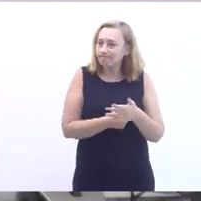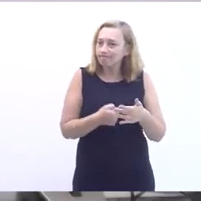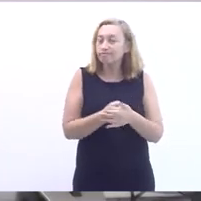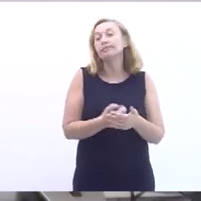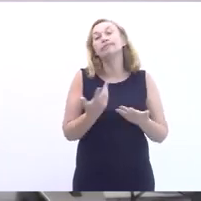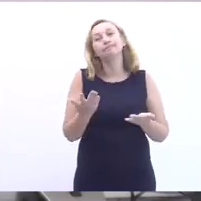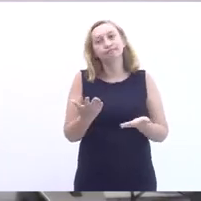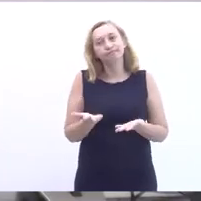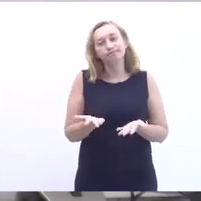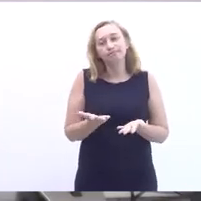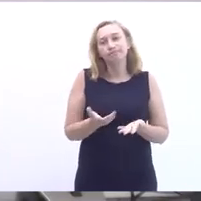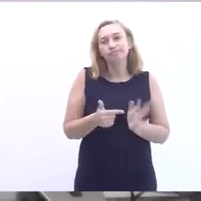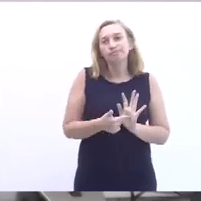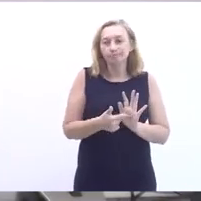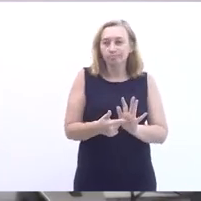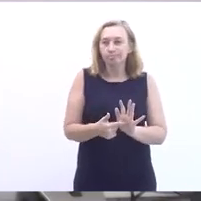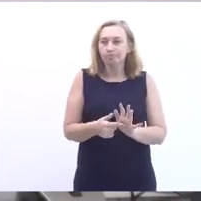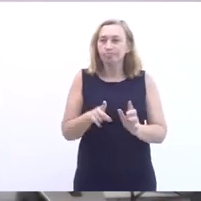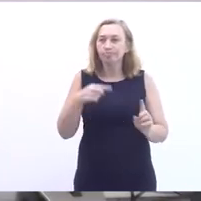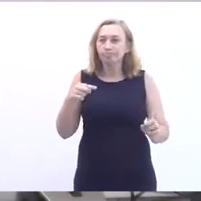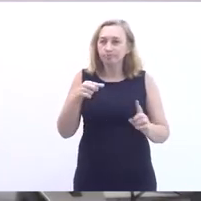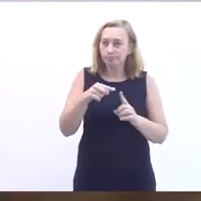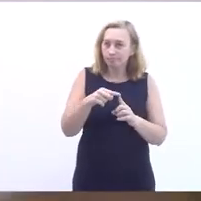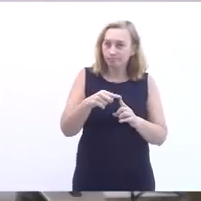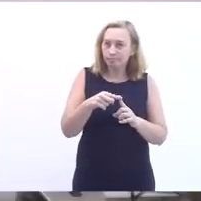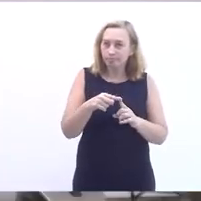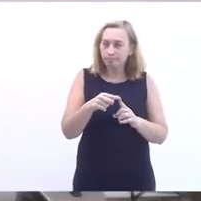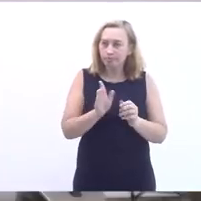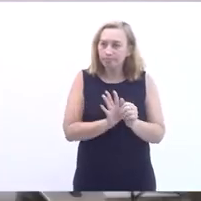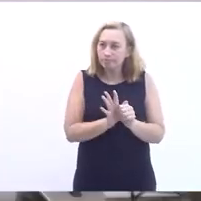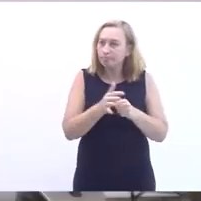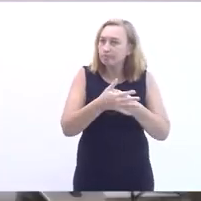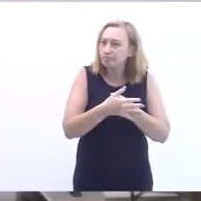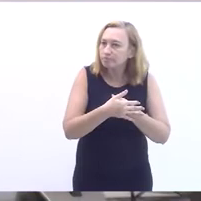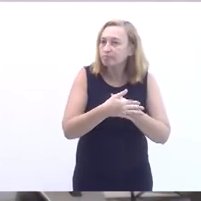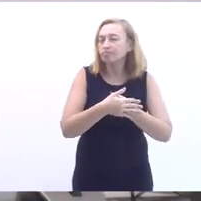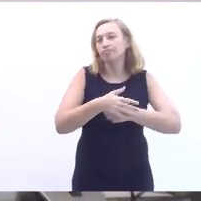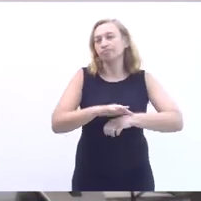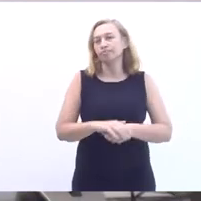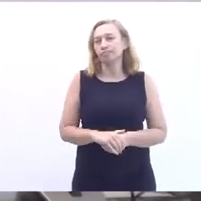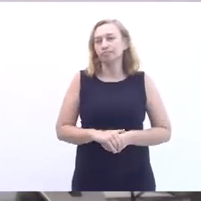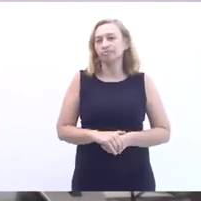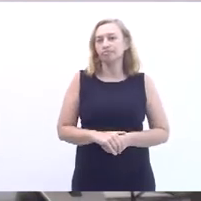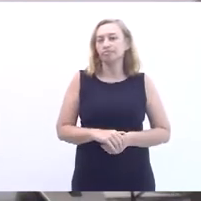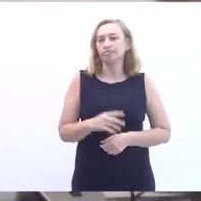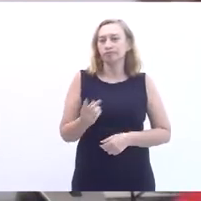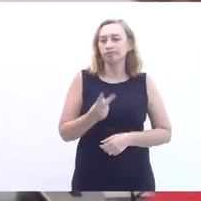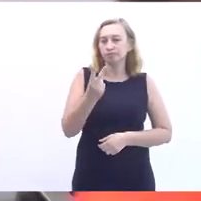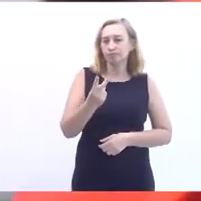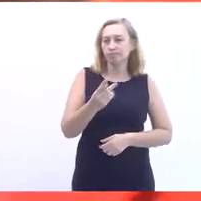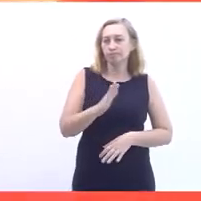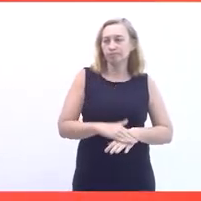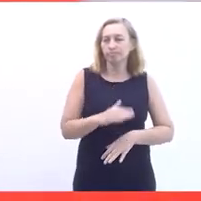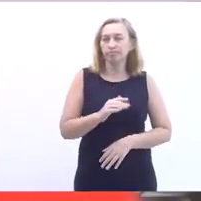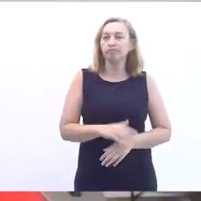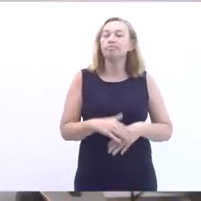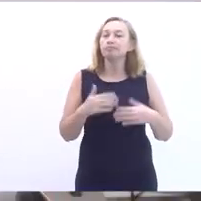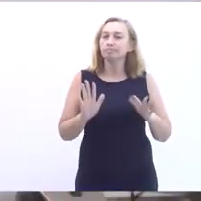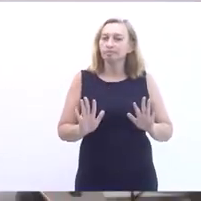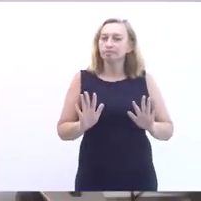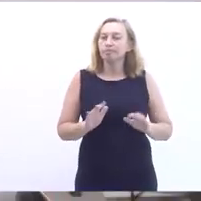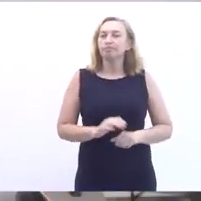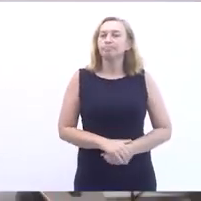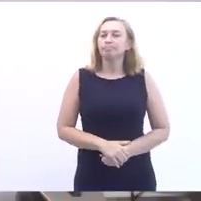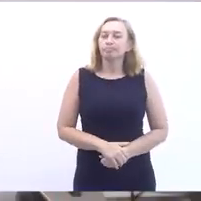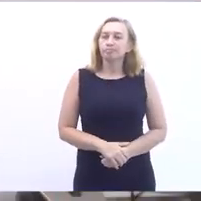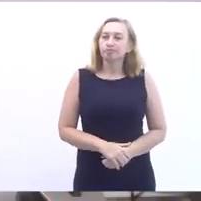talvez revele que a objetivos ocultos que acabam prevalecendo mais bem